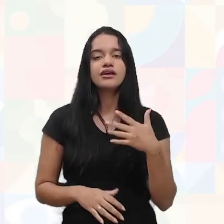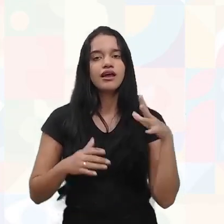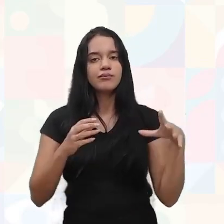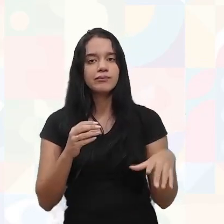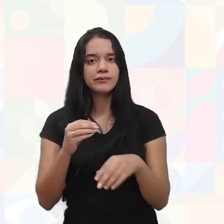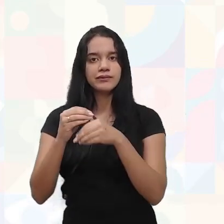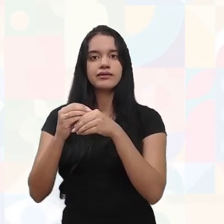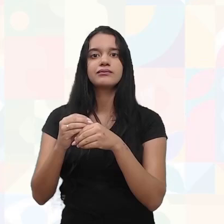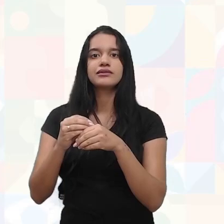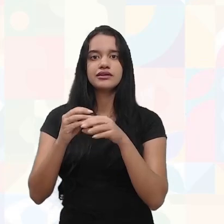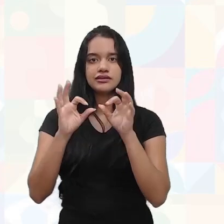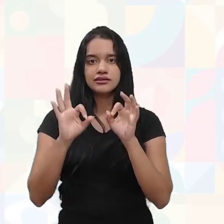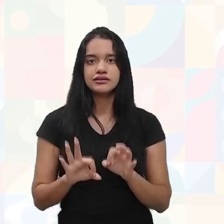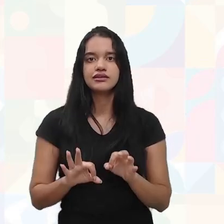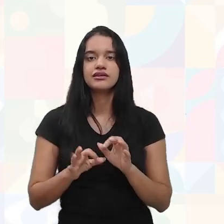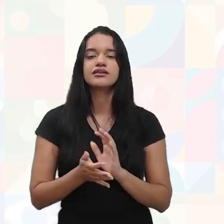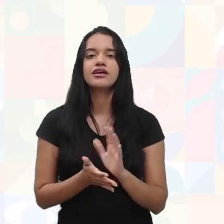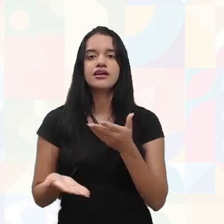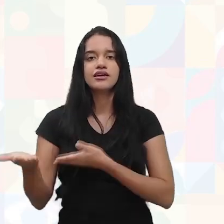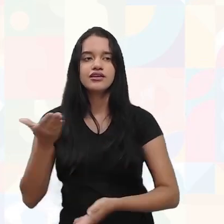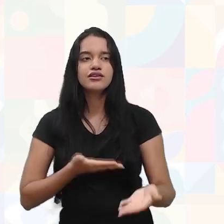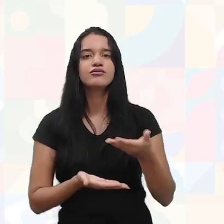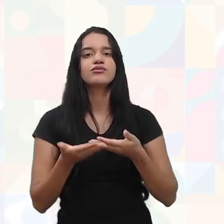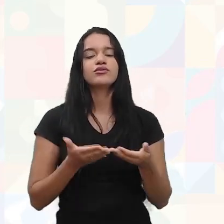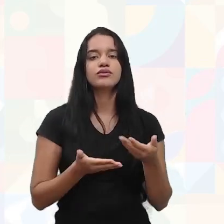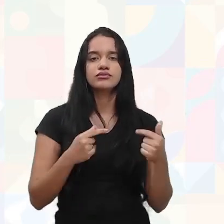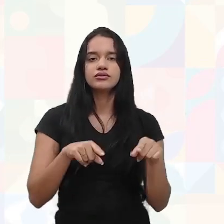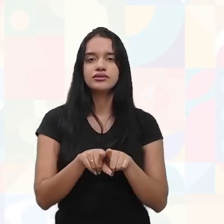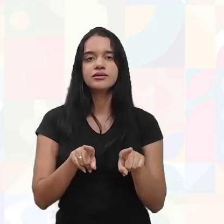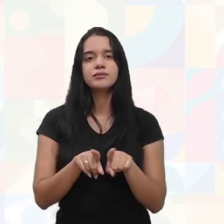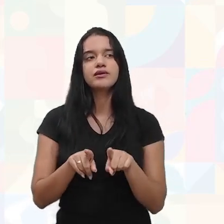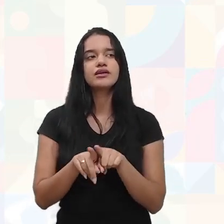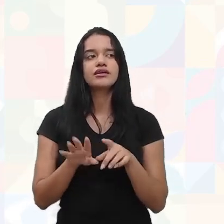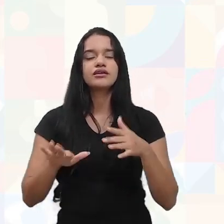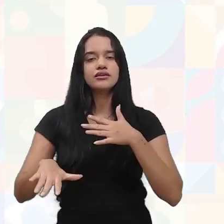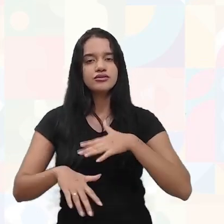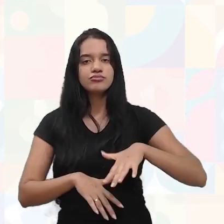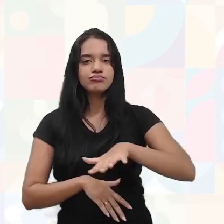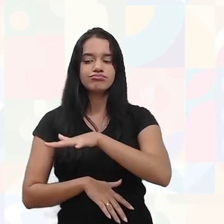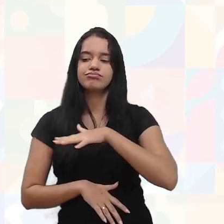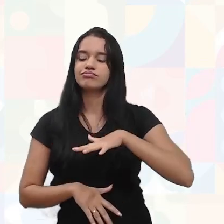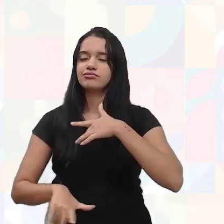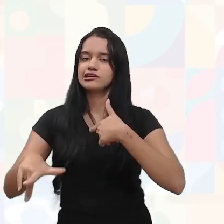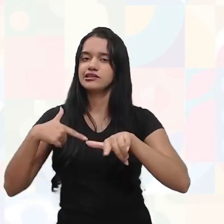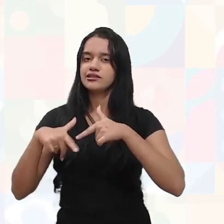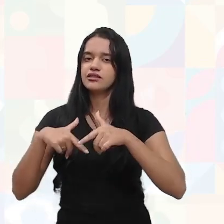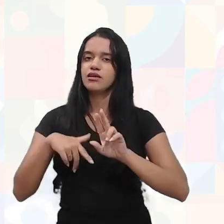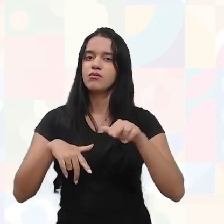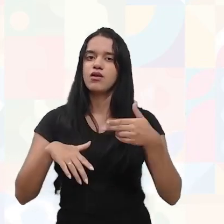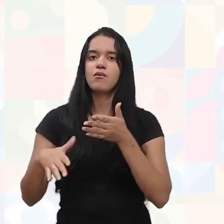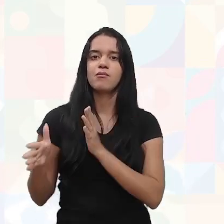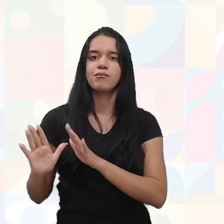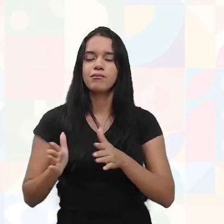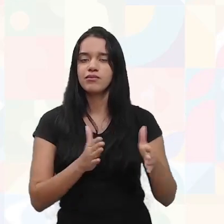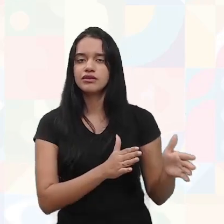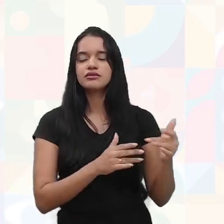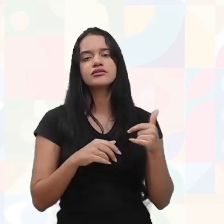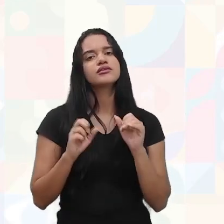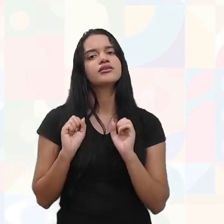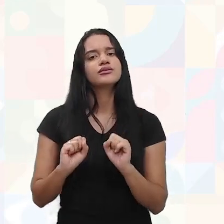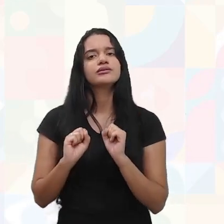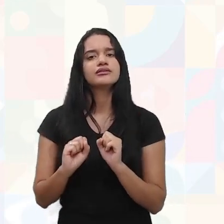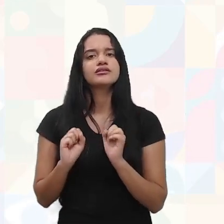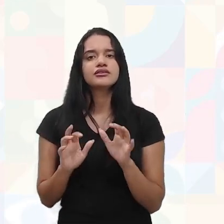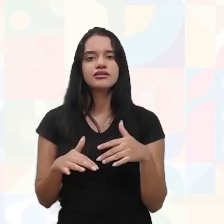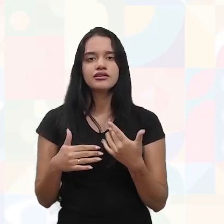implementado. Envolve a modificação do ambiente de trabalho, dos equipamentos ou dos processos. Podemos citar